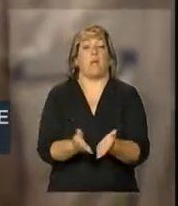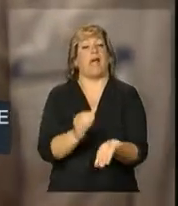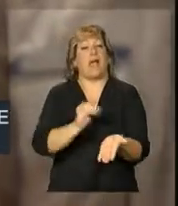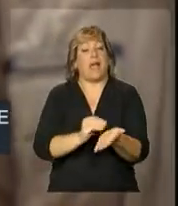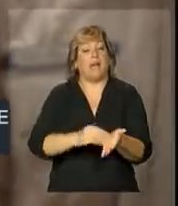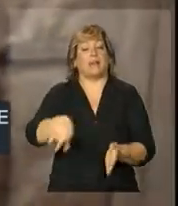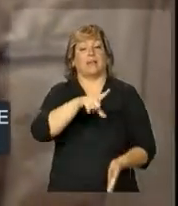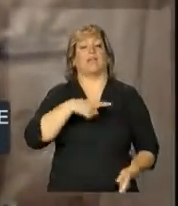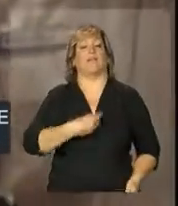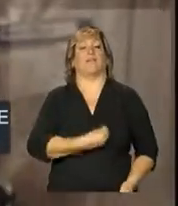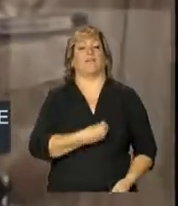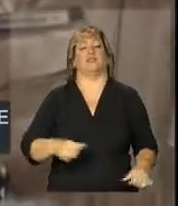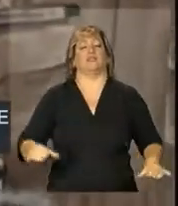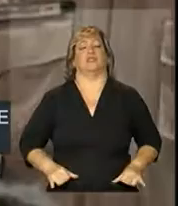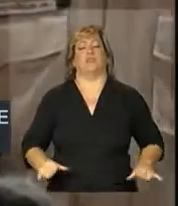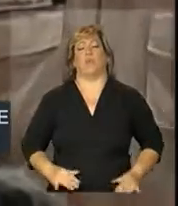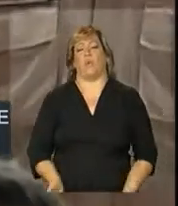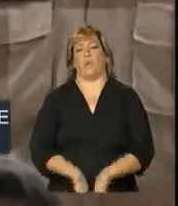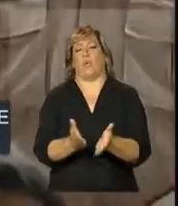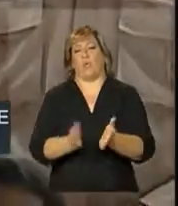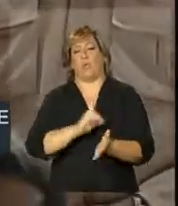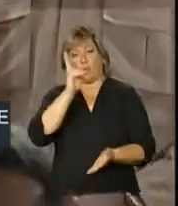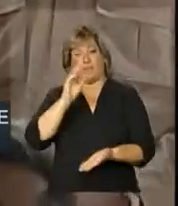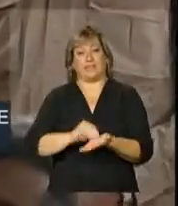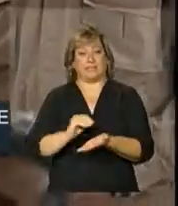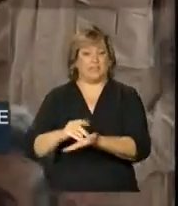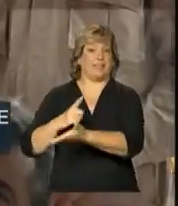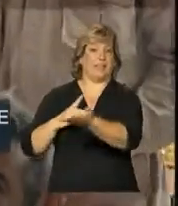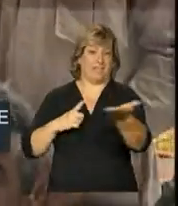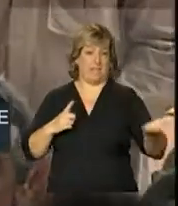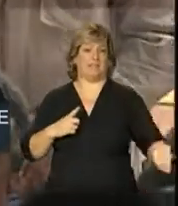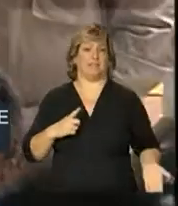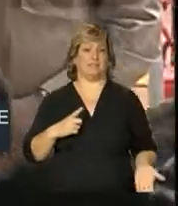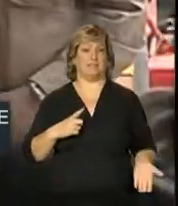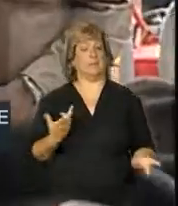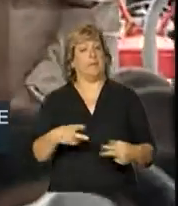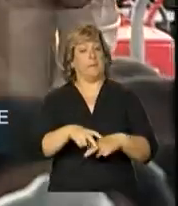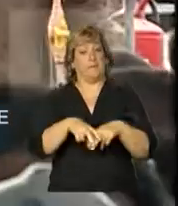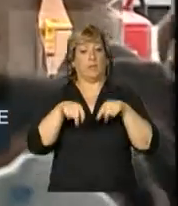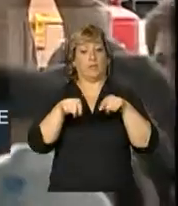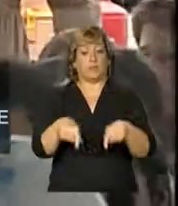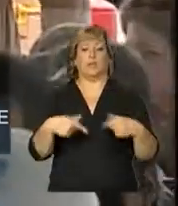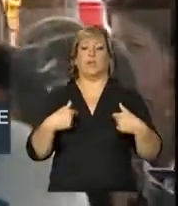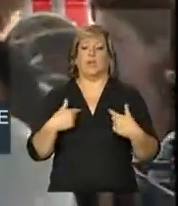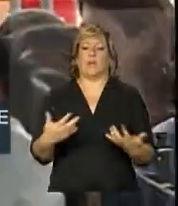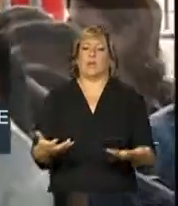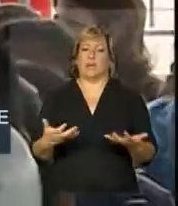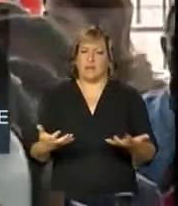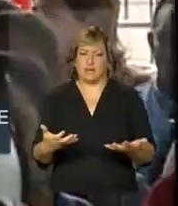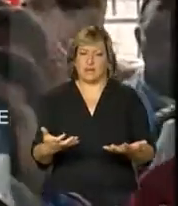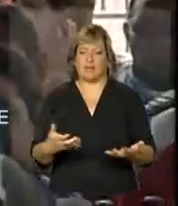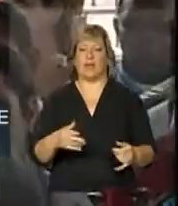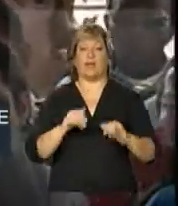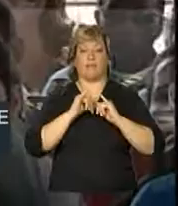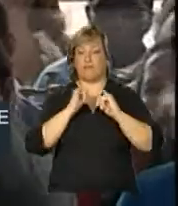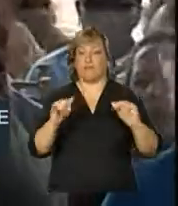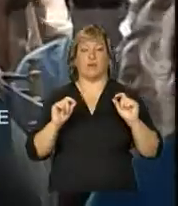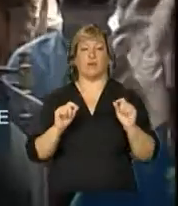vive na extrema miséria. Por isso, eu queria